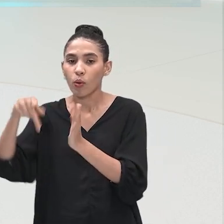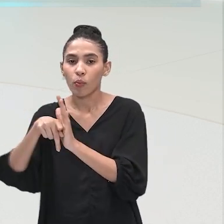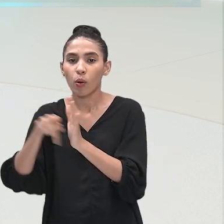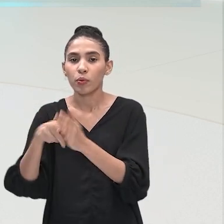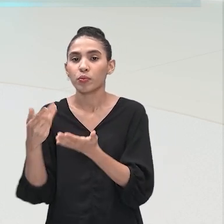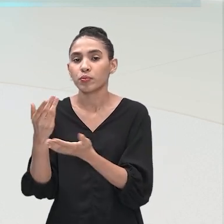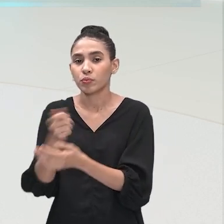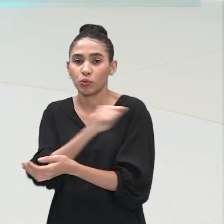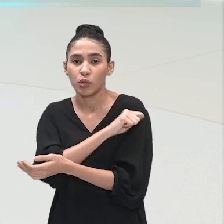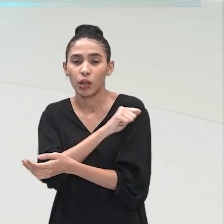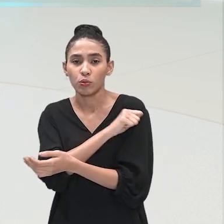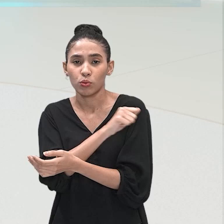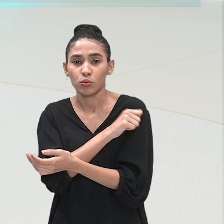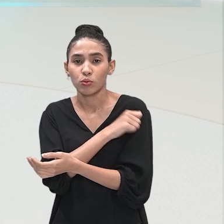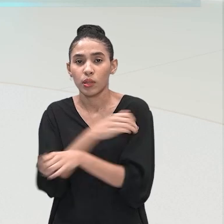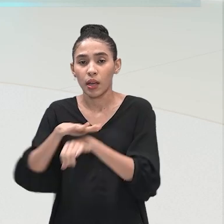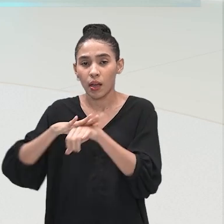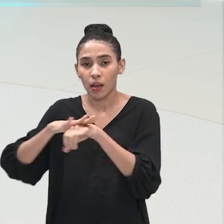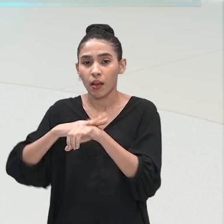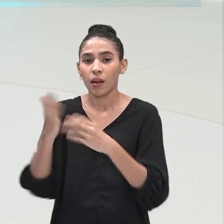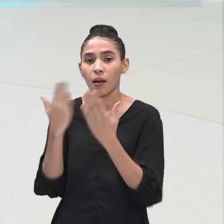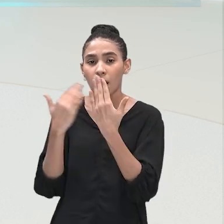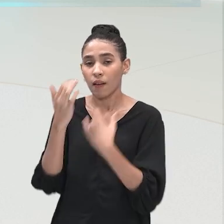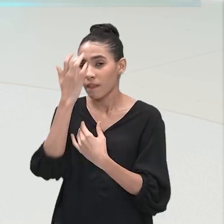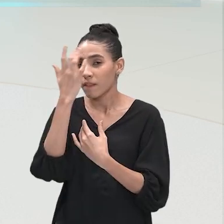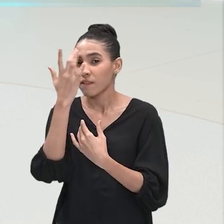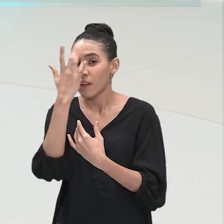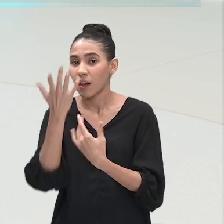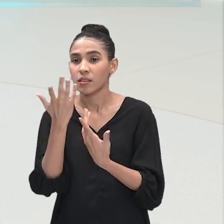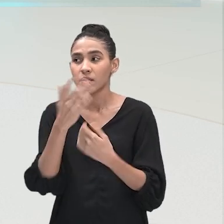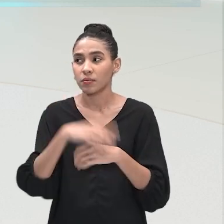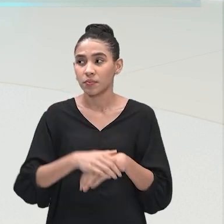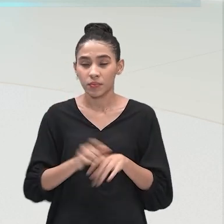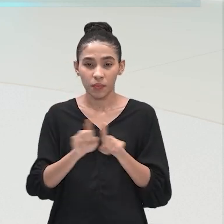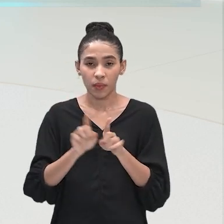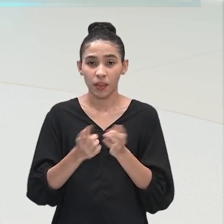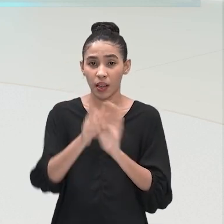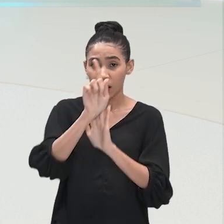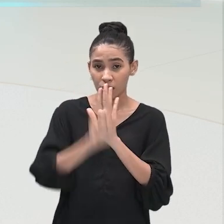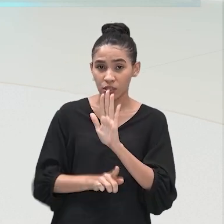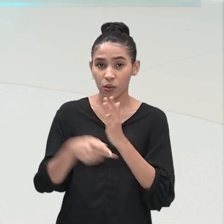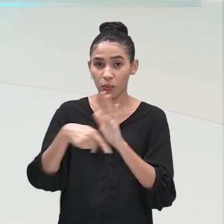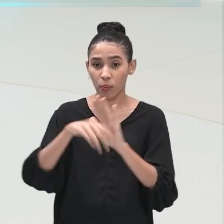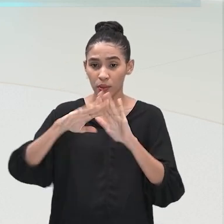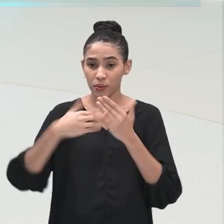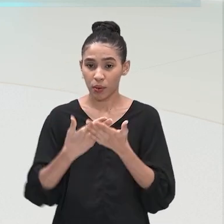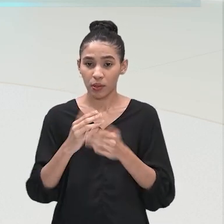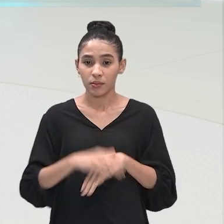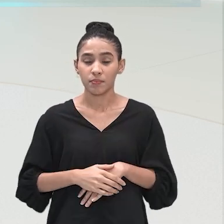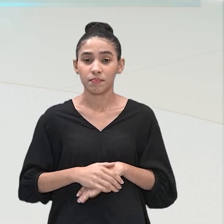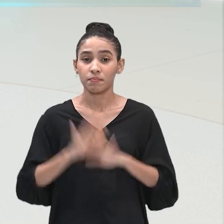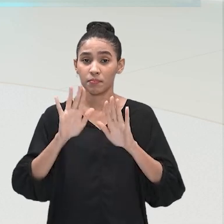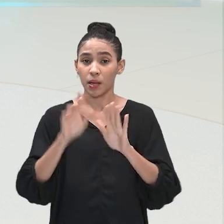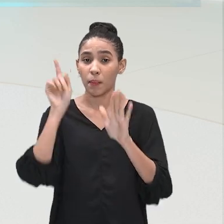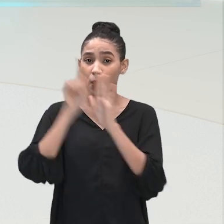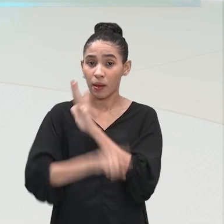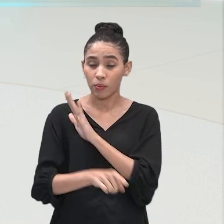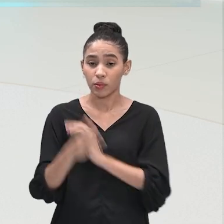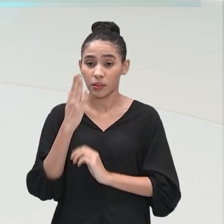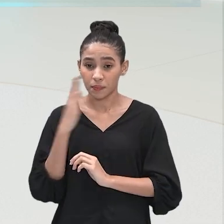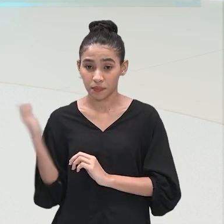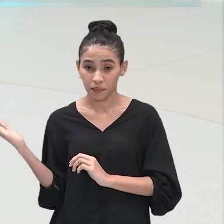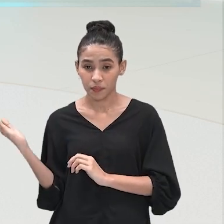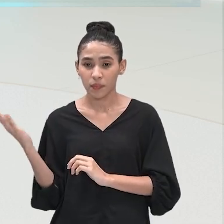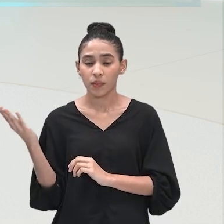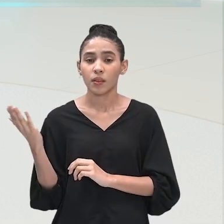conversa ali, facilitar a comunicação entre os alunos e a gestão da escola. Mas essa pergunta é justamente para a gente